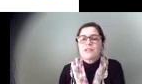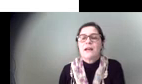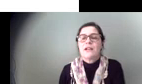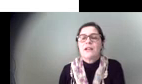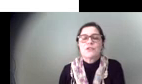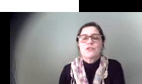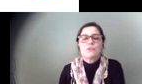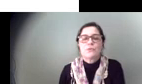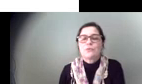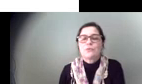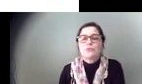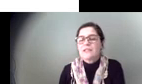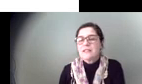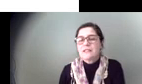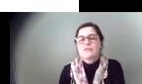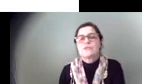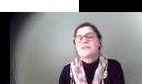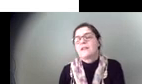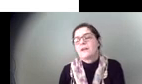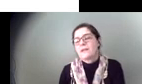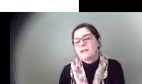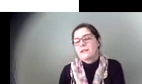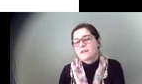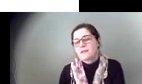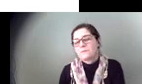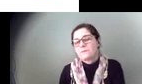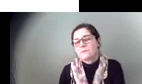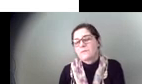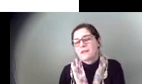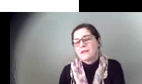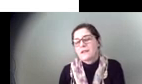de trabalho, estudo, vida social e lazer.